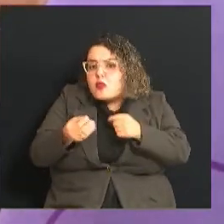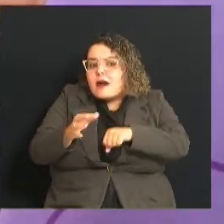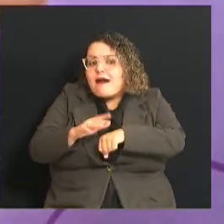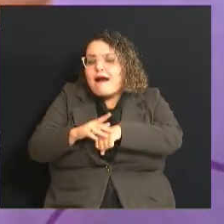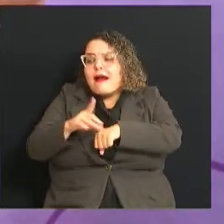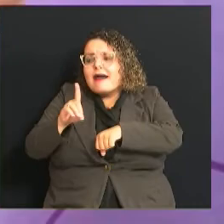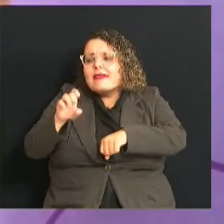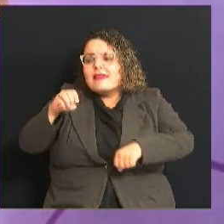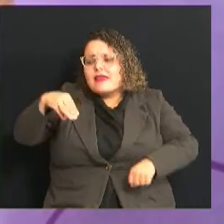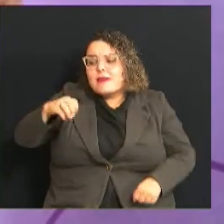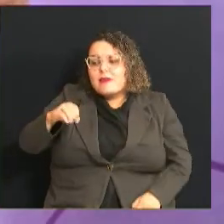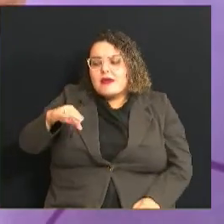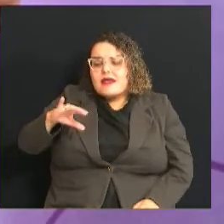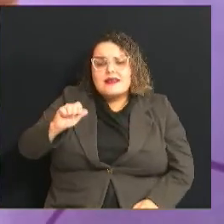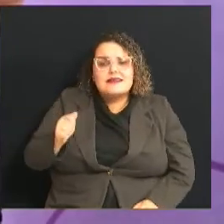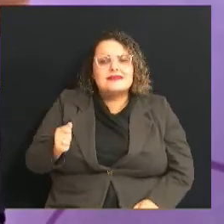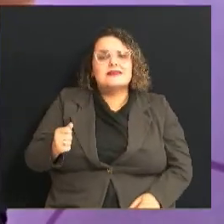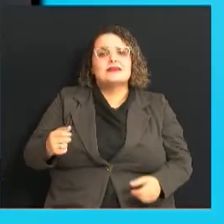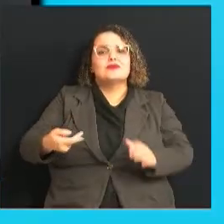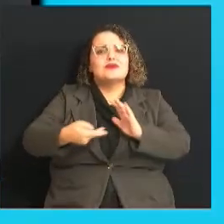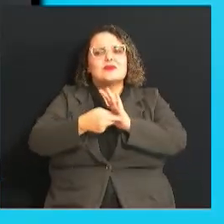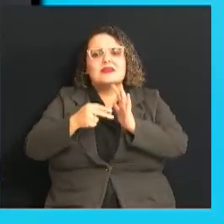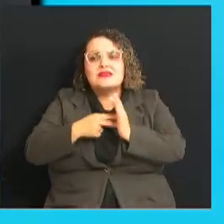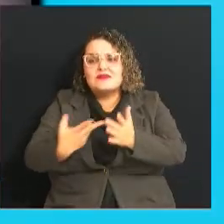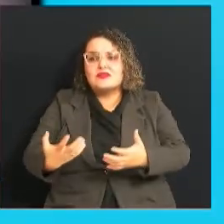Quais são então os principais sintomas?